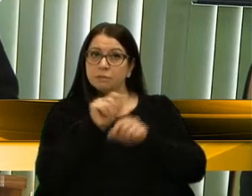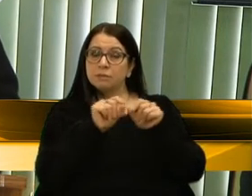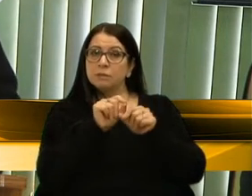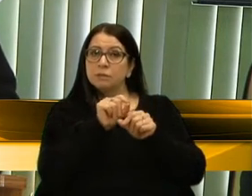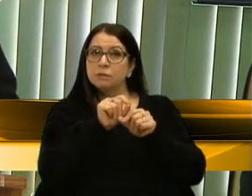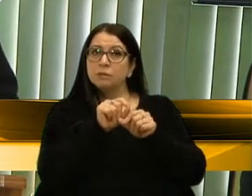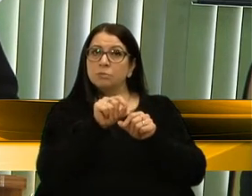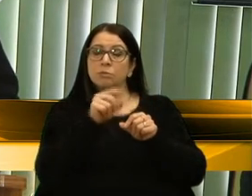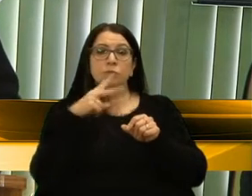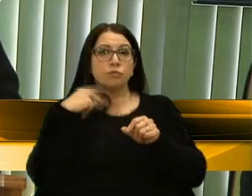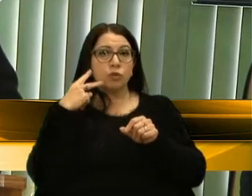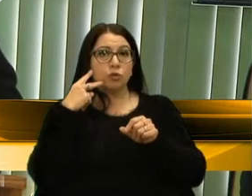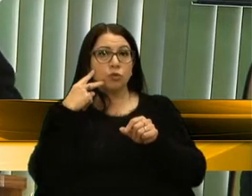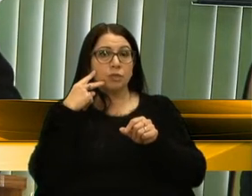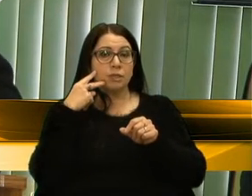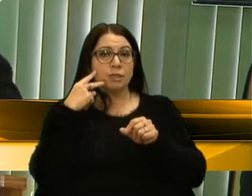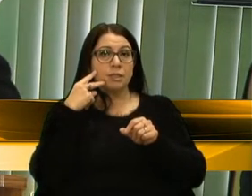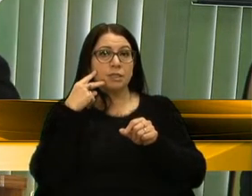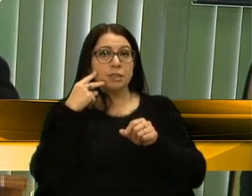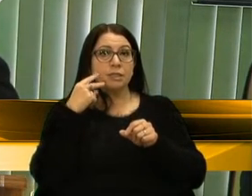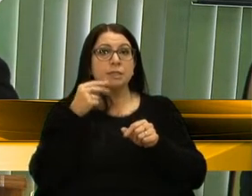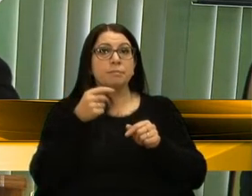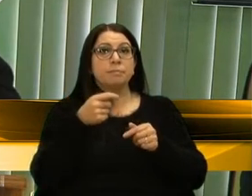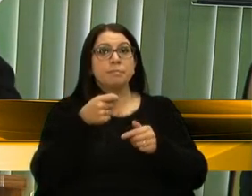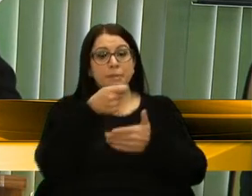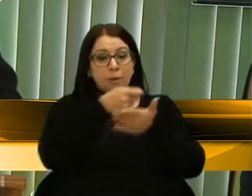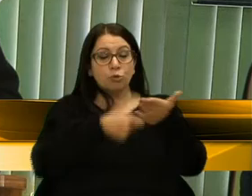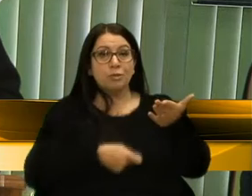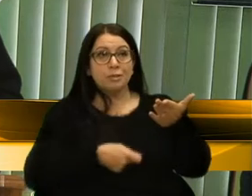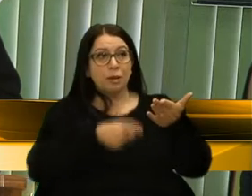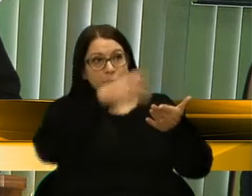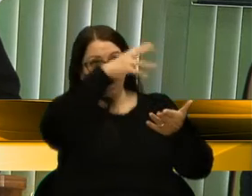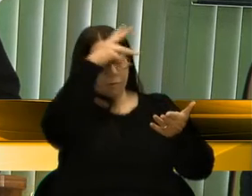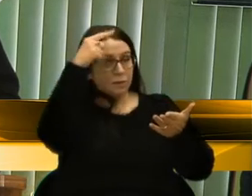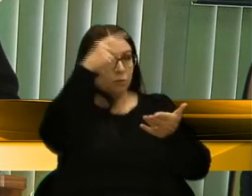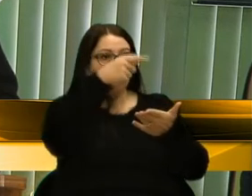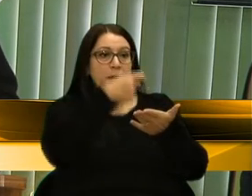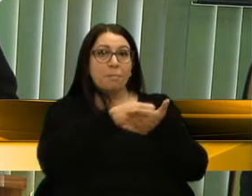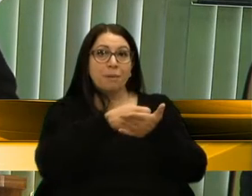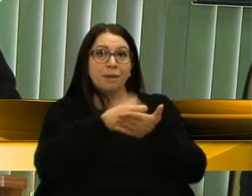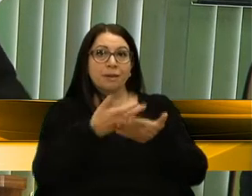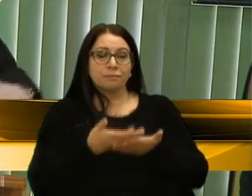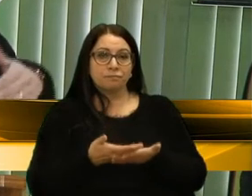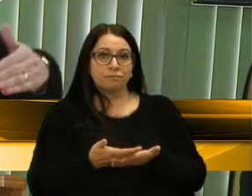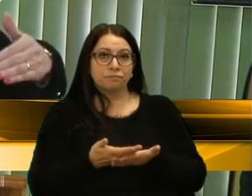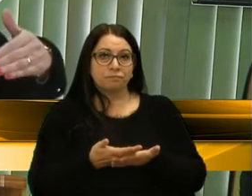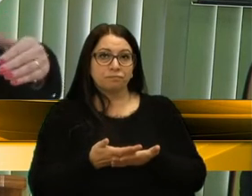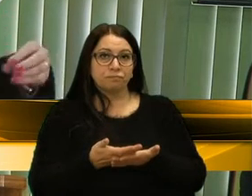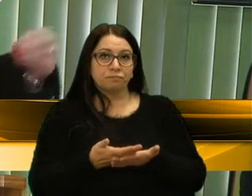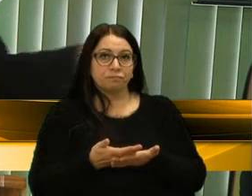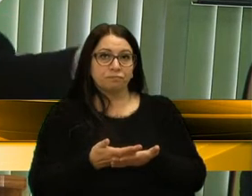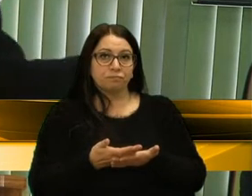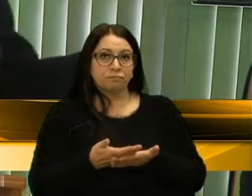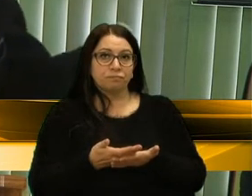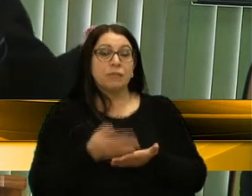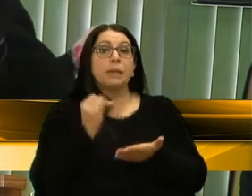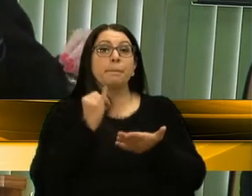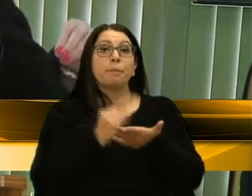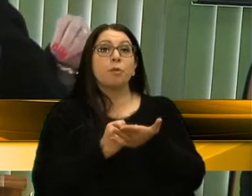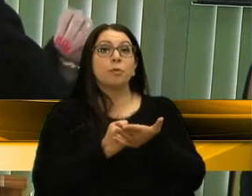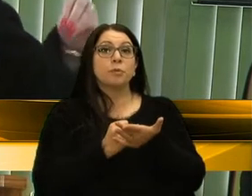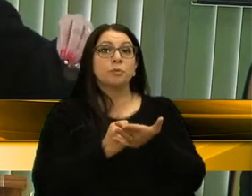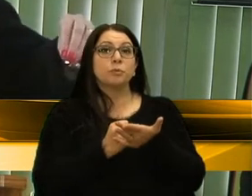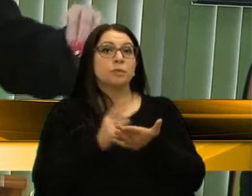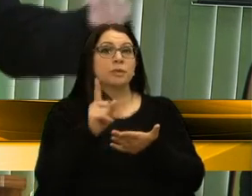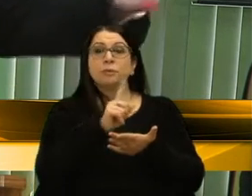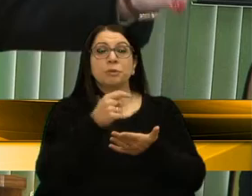para os vereadores encaminhar uma autorização para o executivo para pagar impostos que não teriam